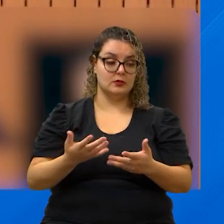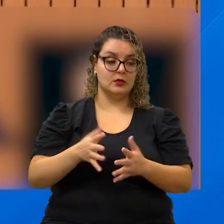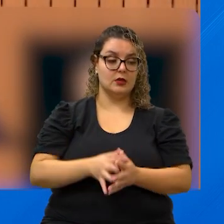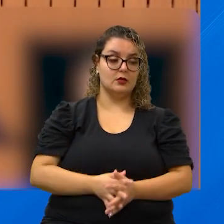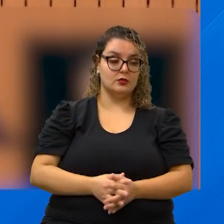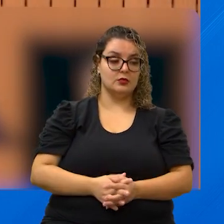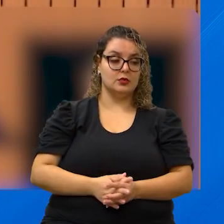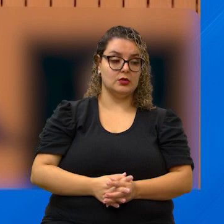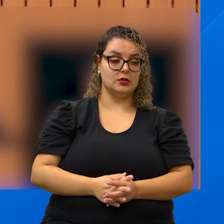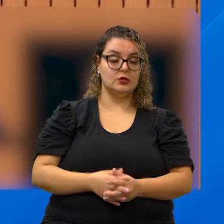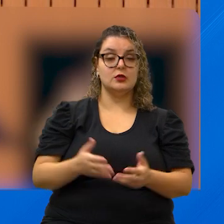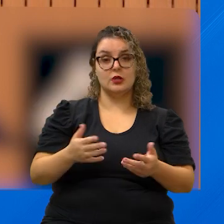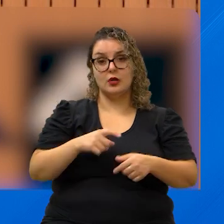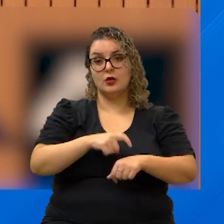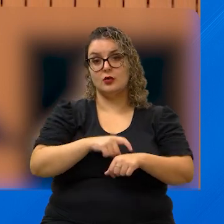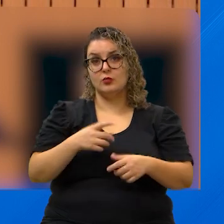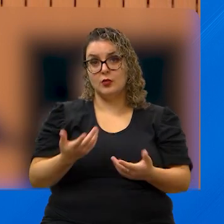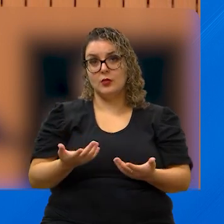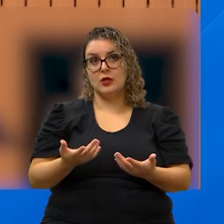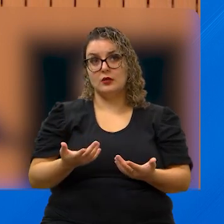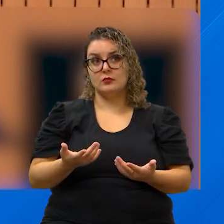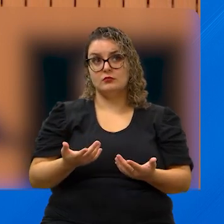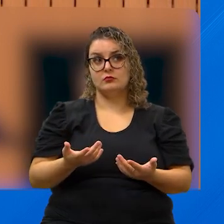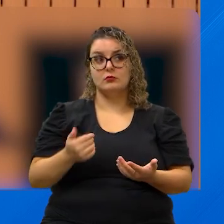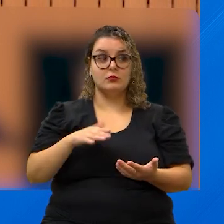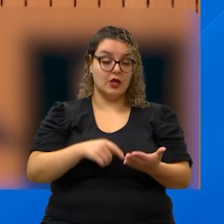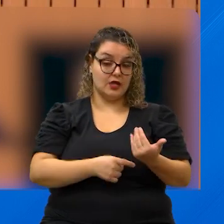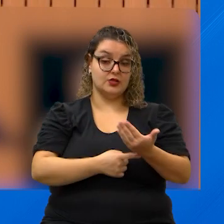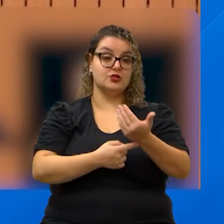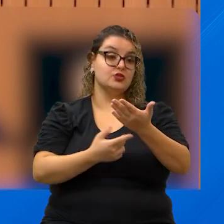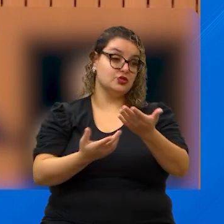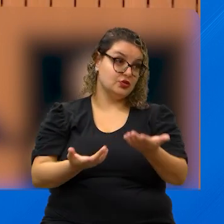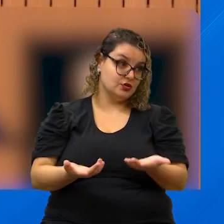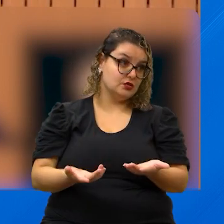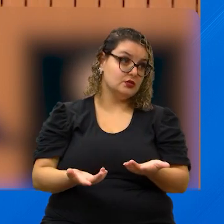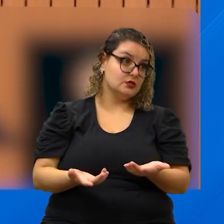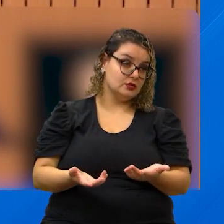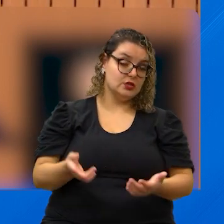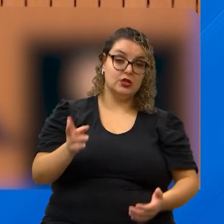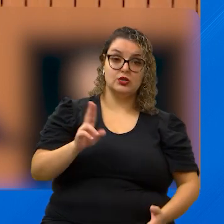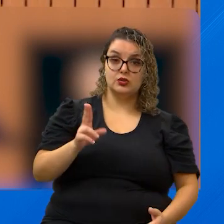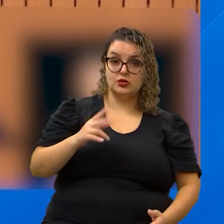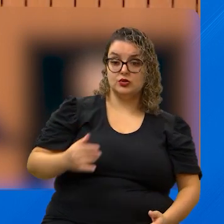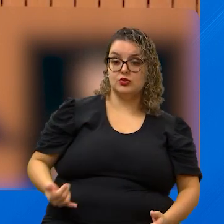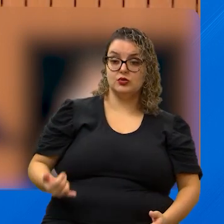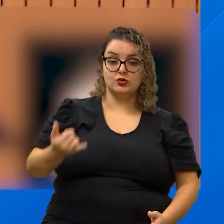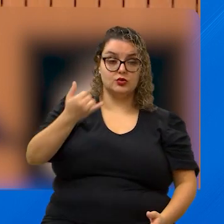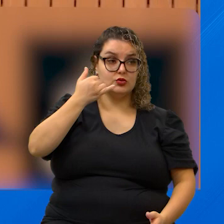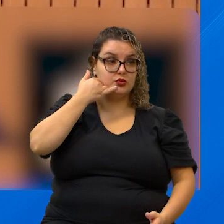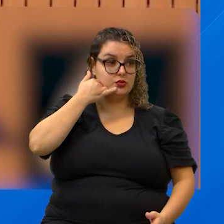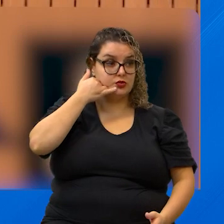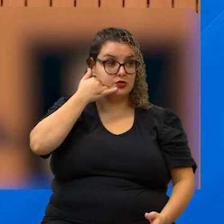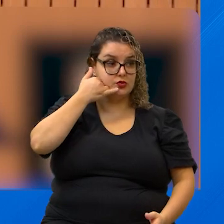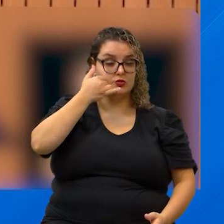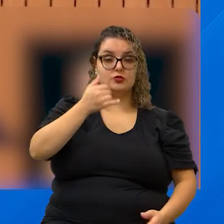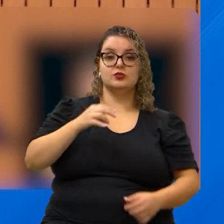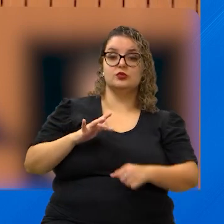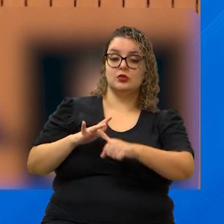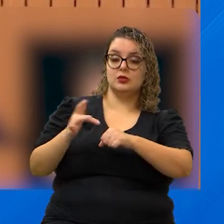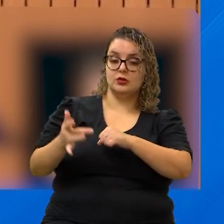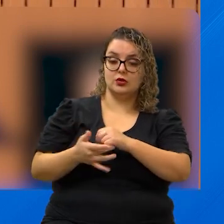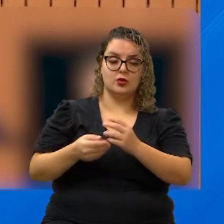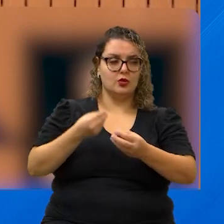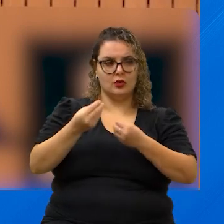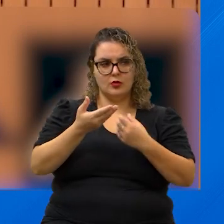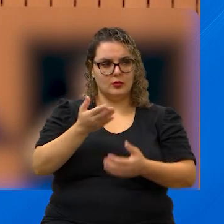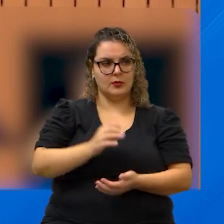aquele momento. A gente está num momento muito mais de tecnologia, de uso do celular, de